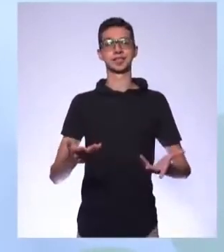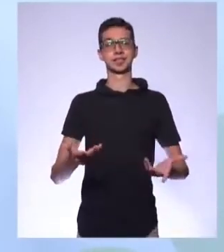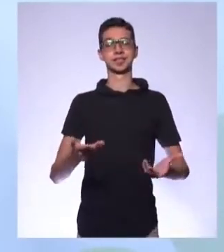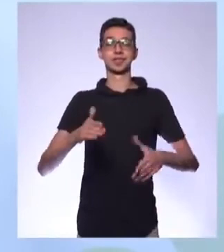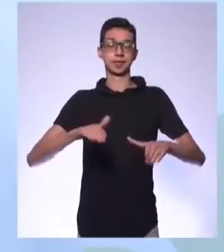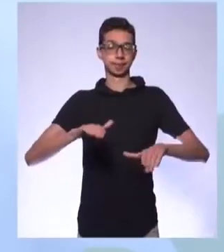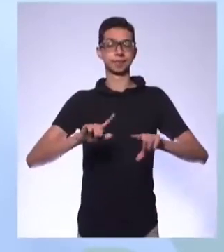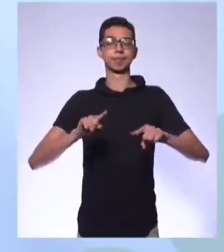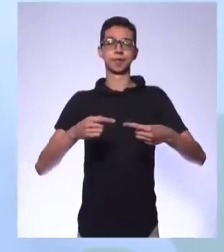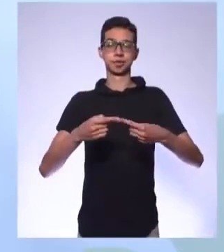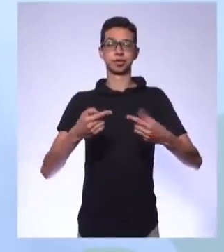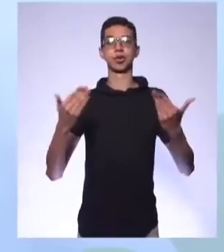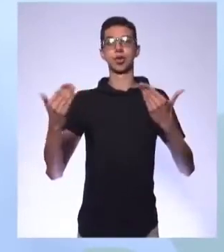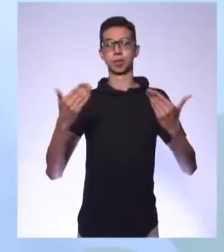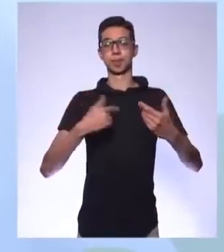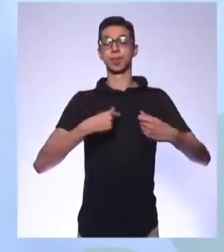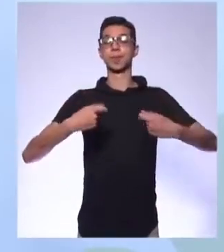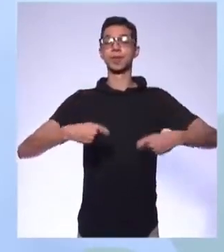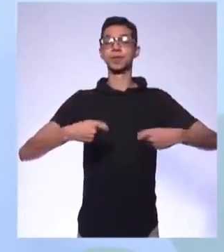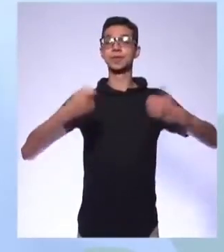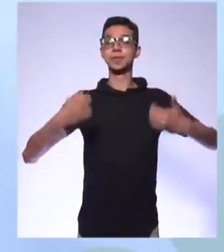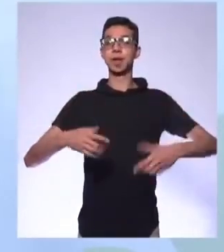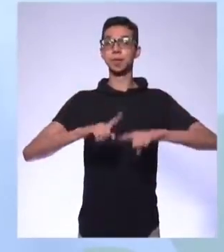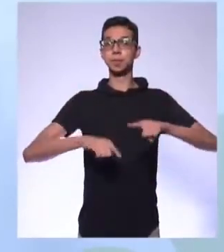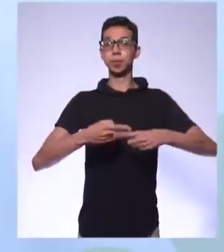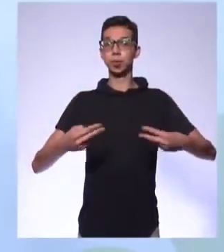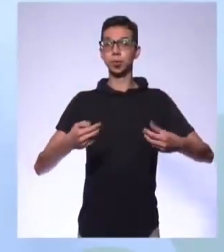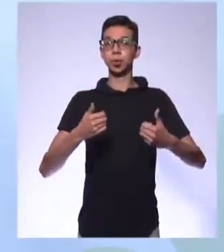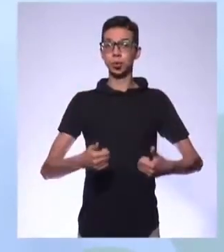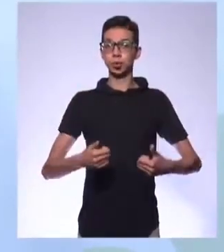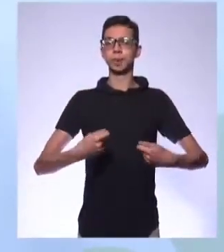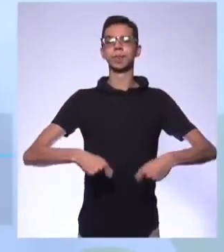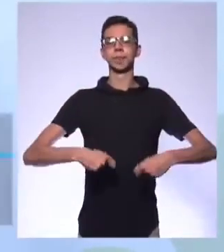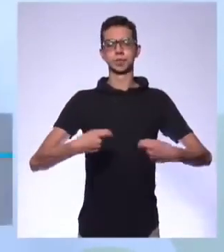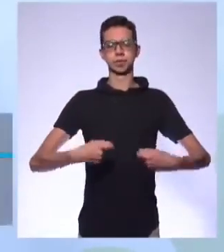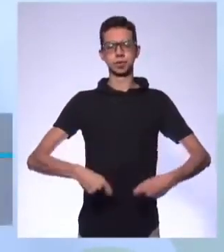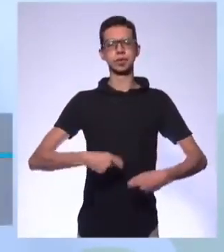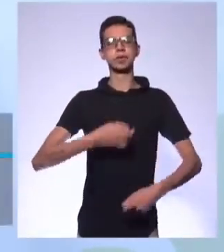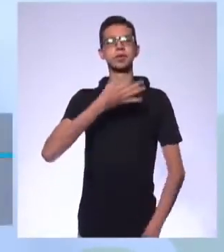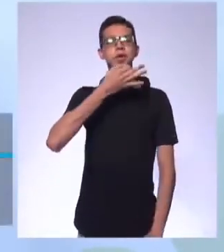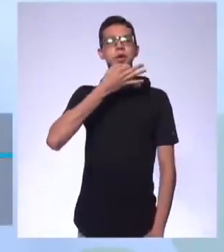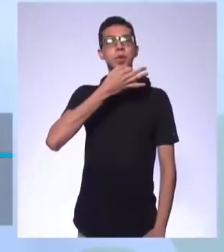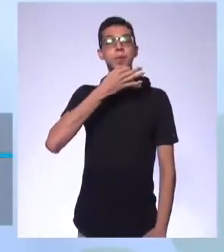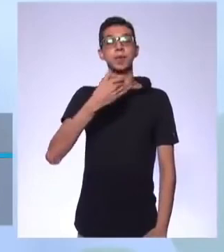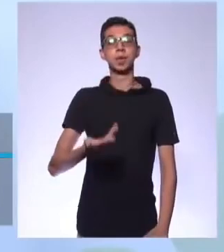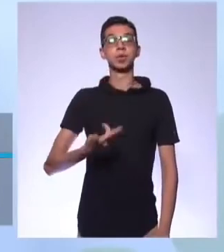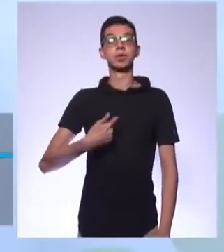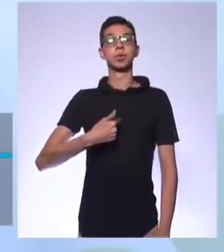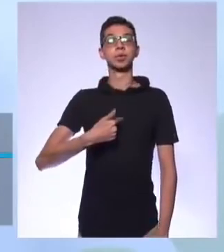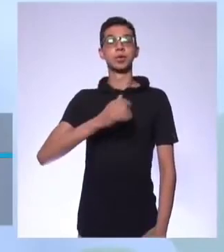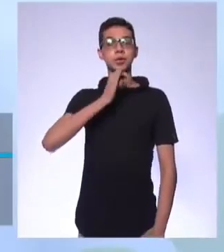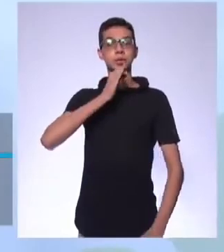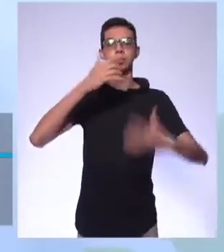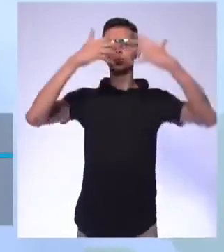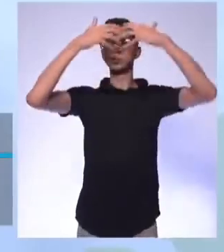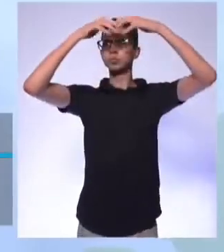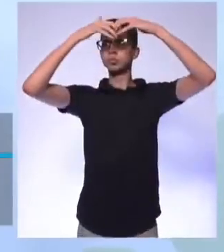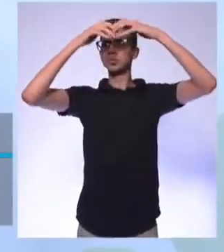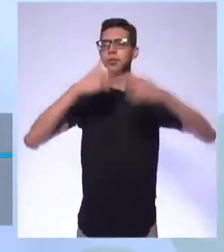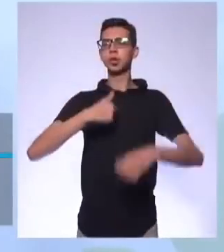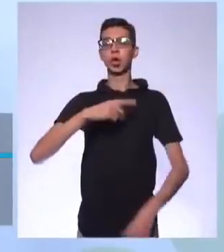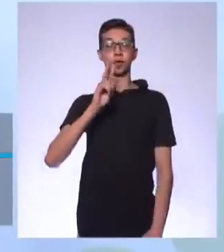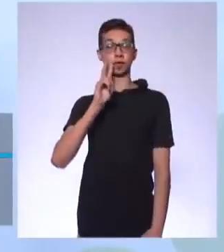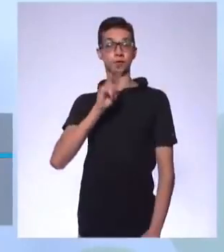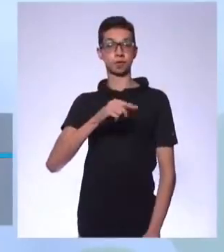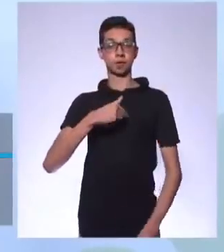bater, porque eu tenho que inferir sobre um produto, certo? No caso, eu tenho que ter uma opinião, então eu tive uma interpretação. Eu tive contato, eu assisti